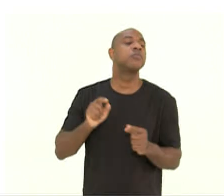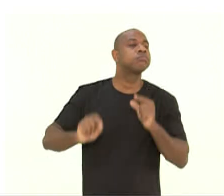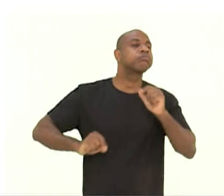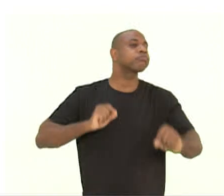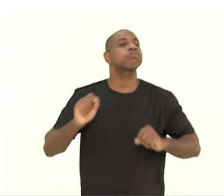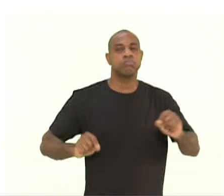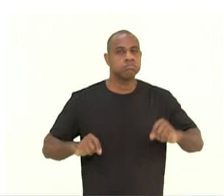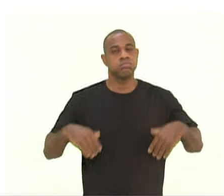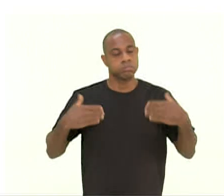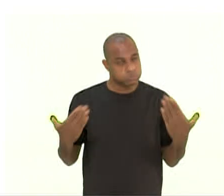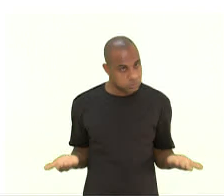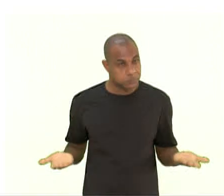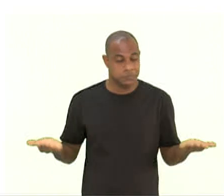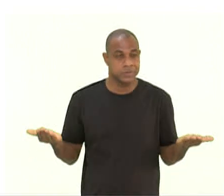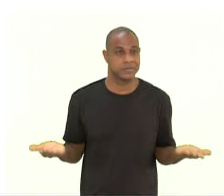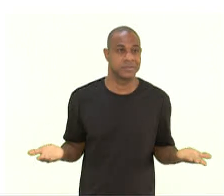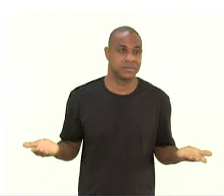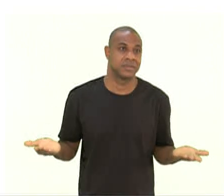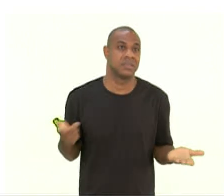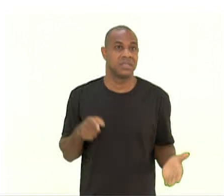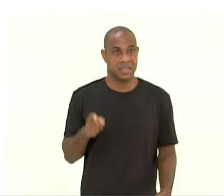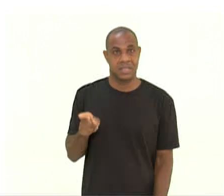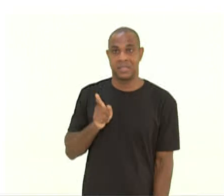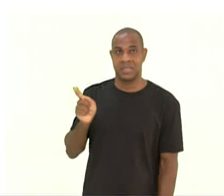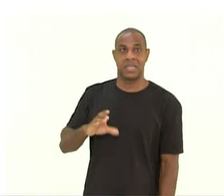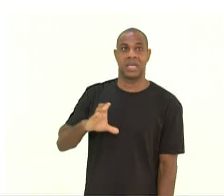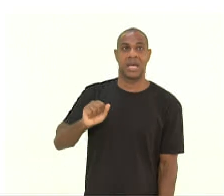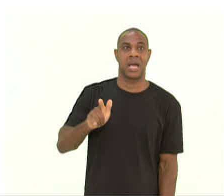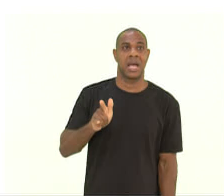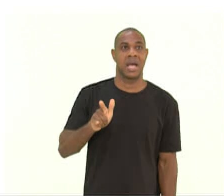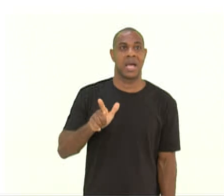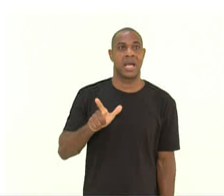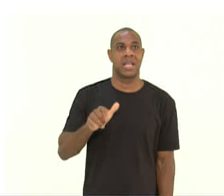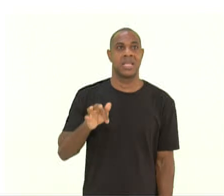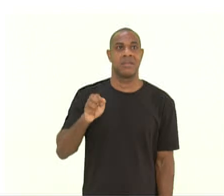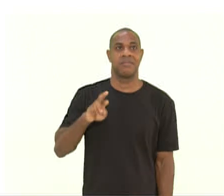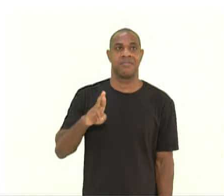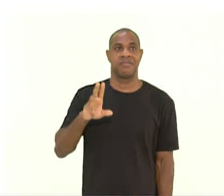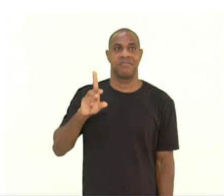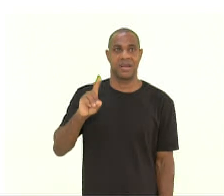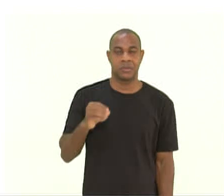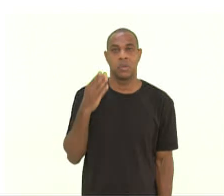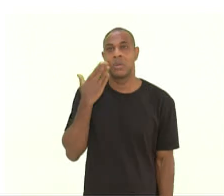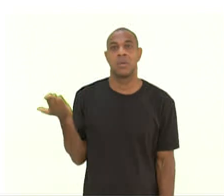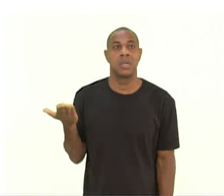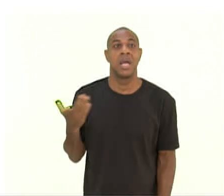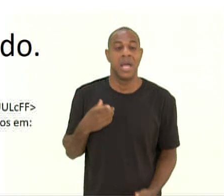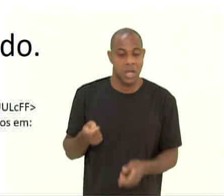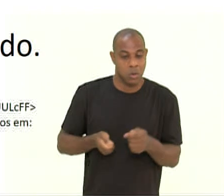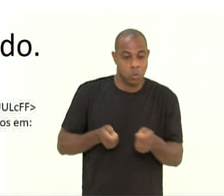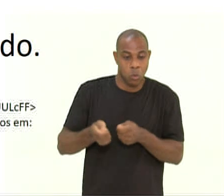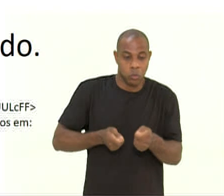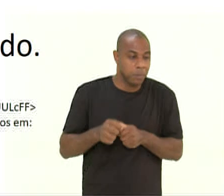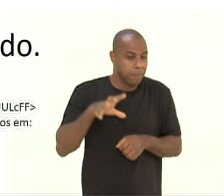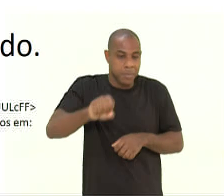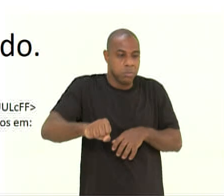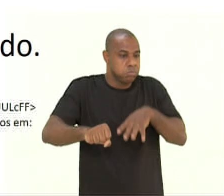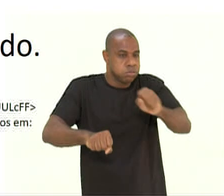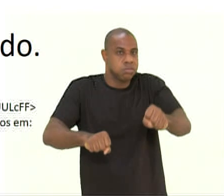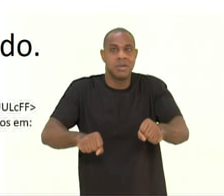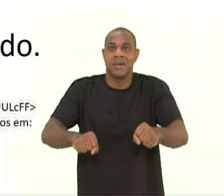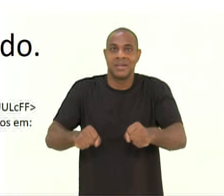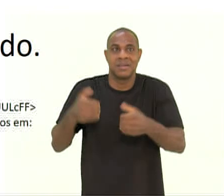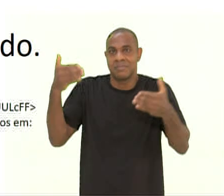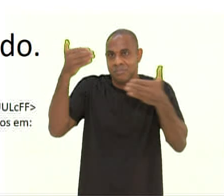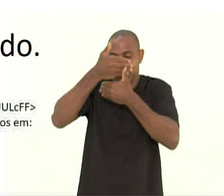a partir deste califado estabelecido, seria tomar o controle de todos os outros países de maioria